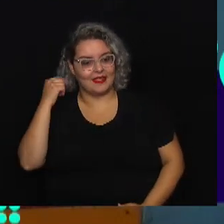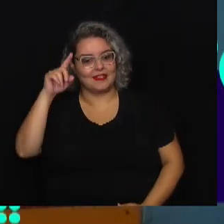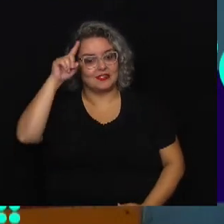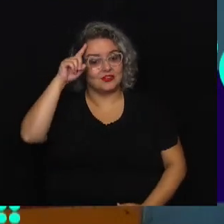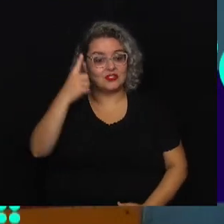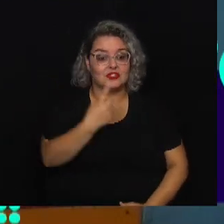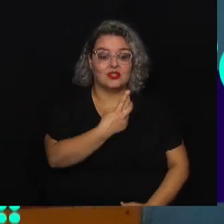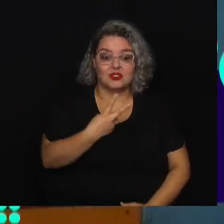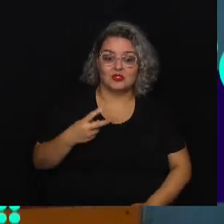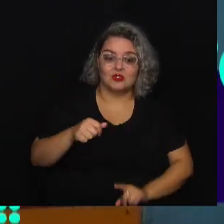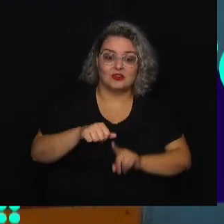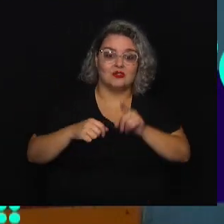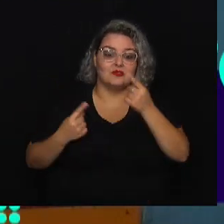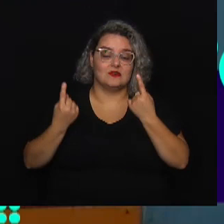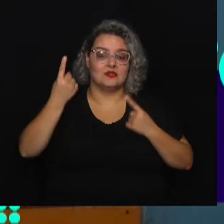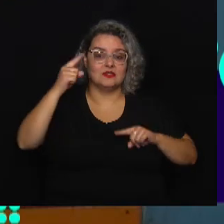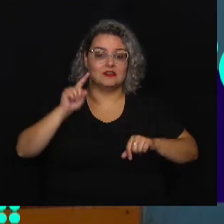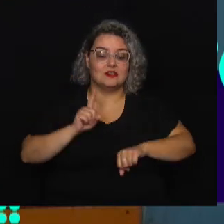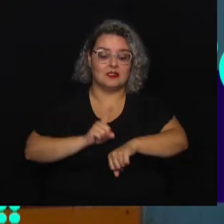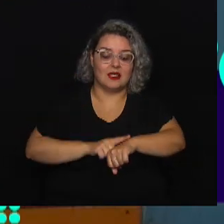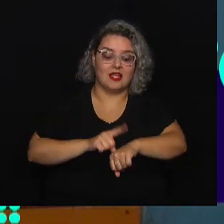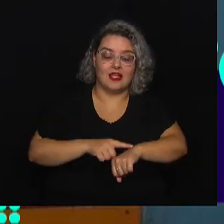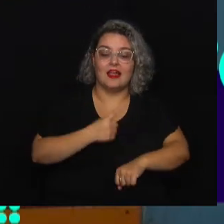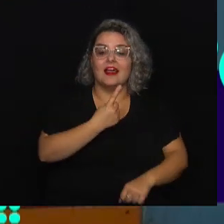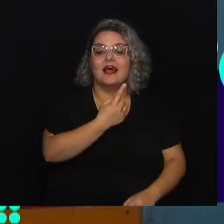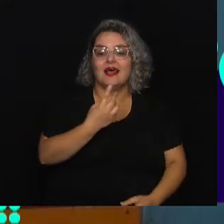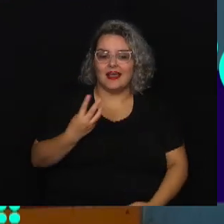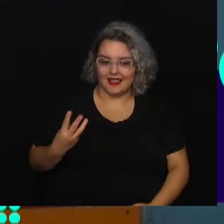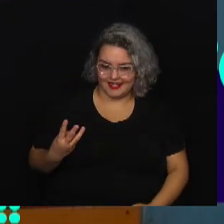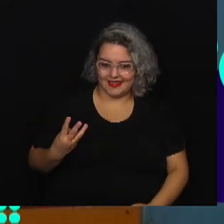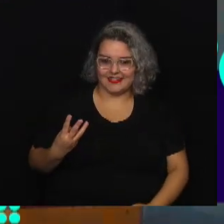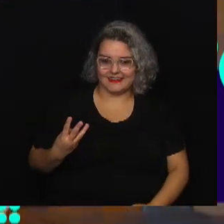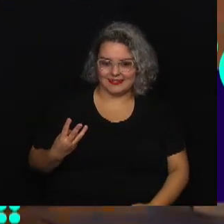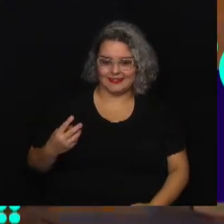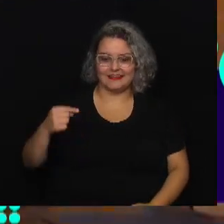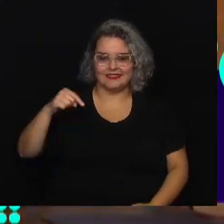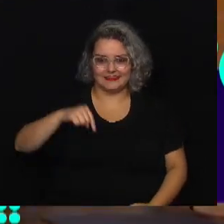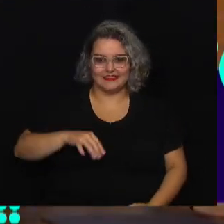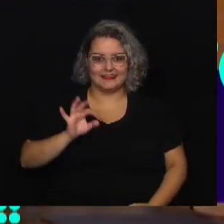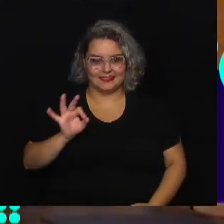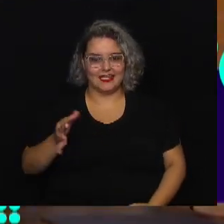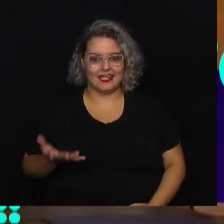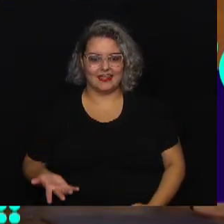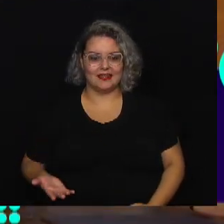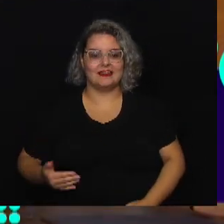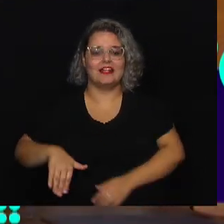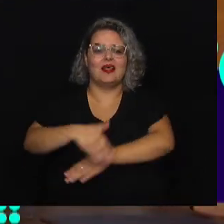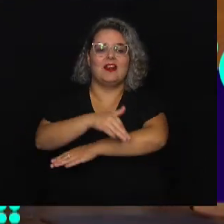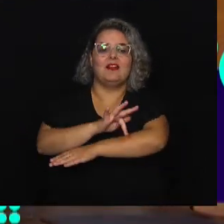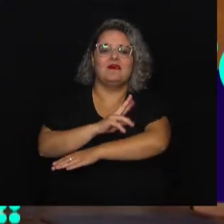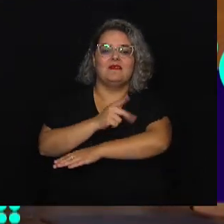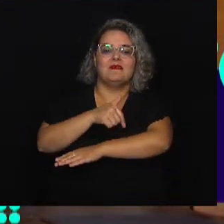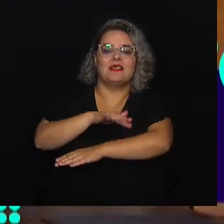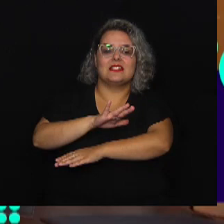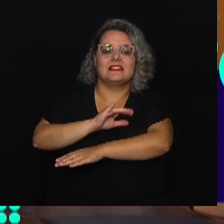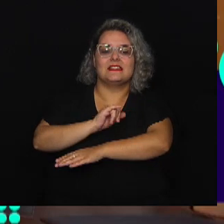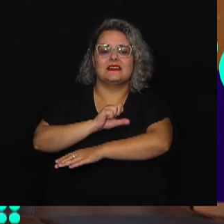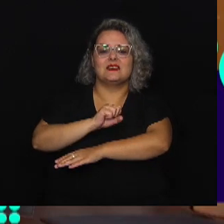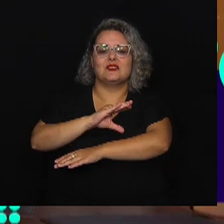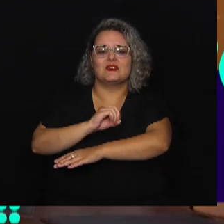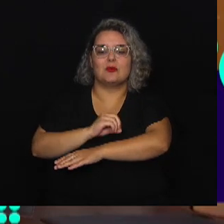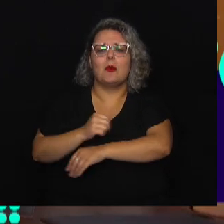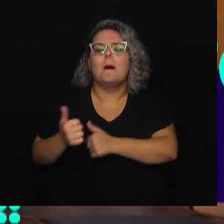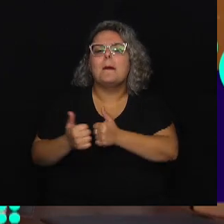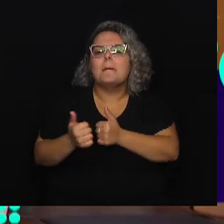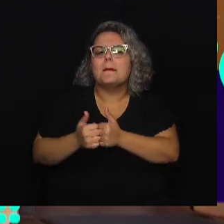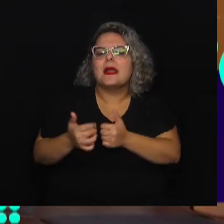12 de fevereiro, 12 agora, tá certo? Lá na rua Francisco Teodoro, pertinho do Teatro